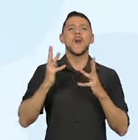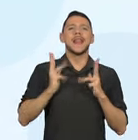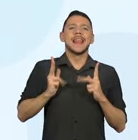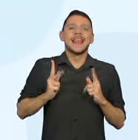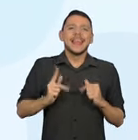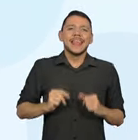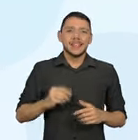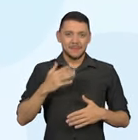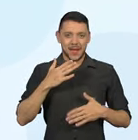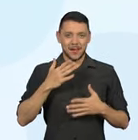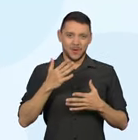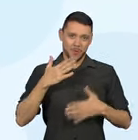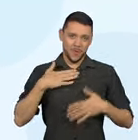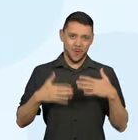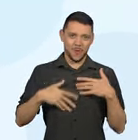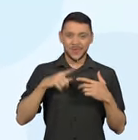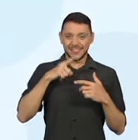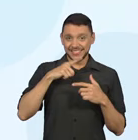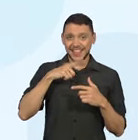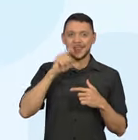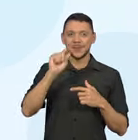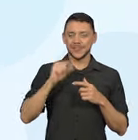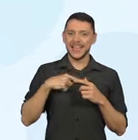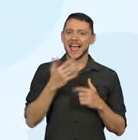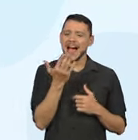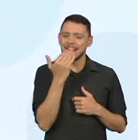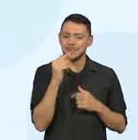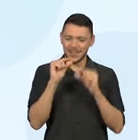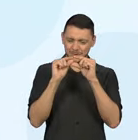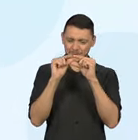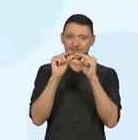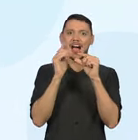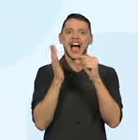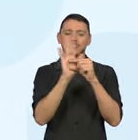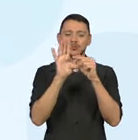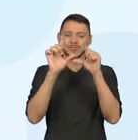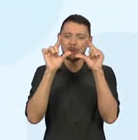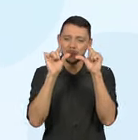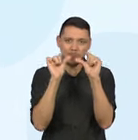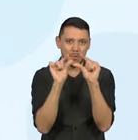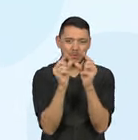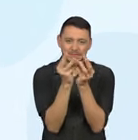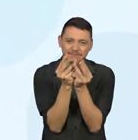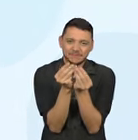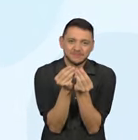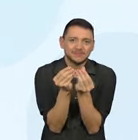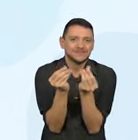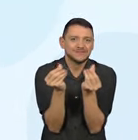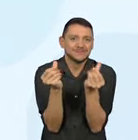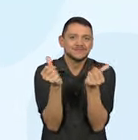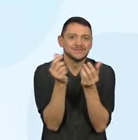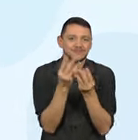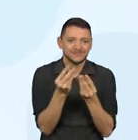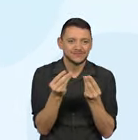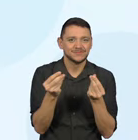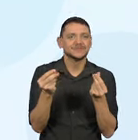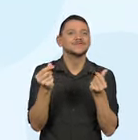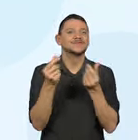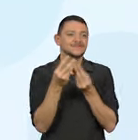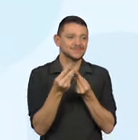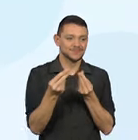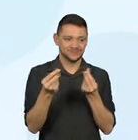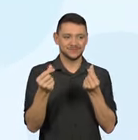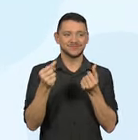né, quebra o alimento em partes menores para o nosso organismo digerir. Vou explicar tudo devagarzinho, tá bom? Não se preocupa com o termo